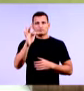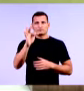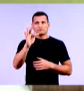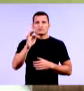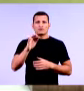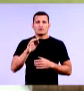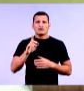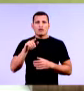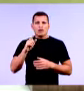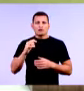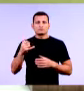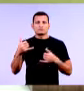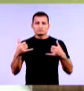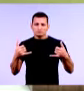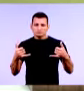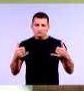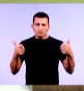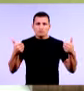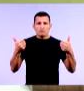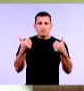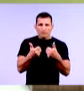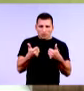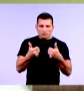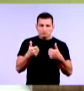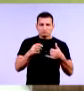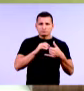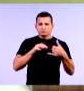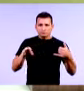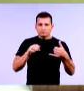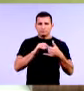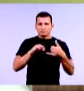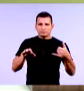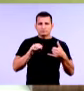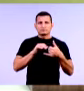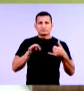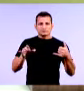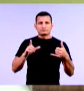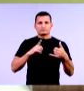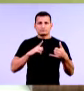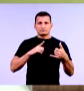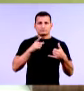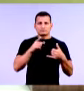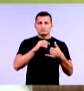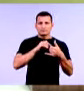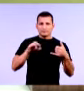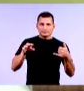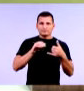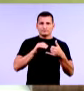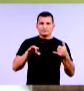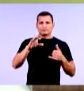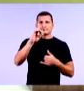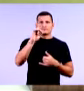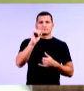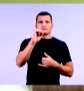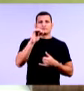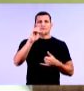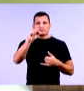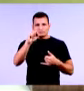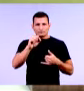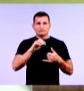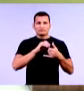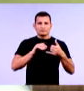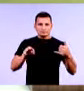bem próximos de você e permite que, a partir desta conexão, você possa transferir seus dados, transferir suas